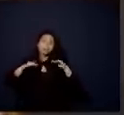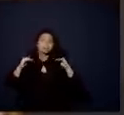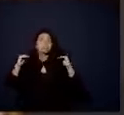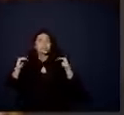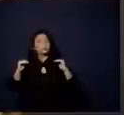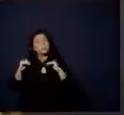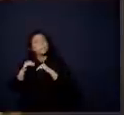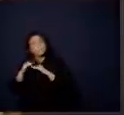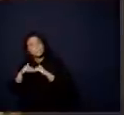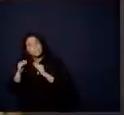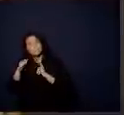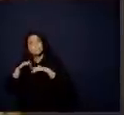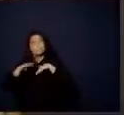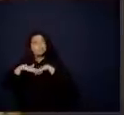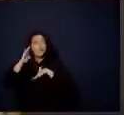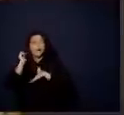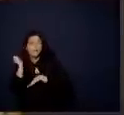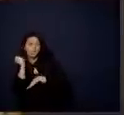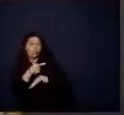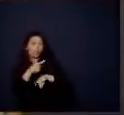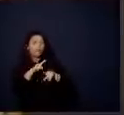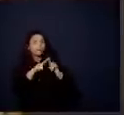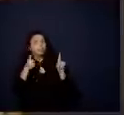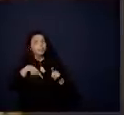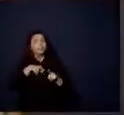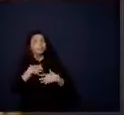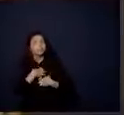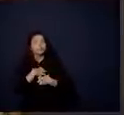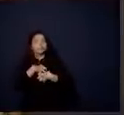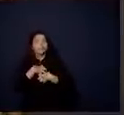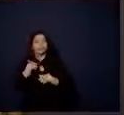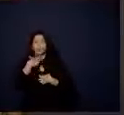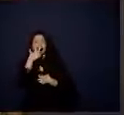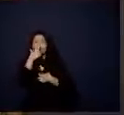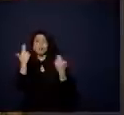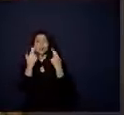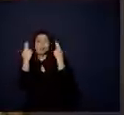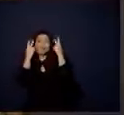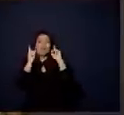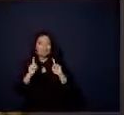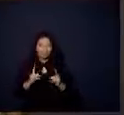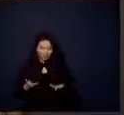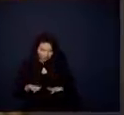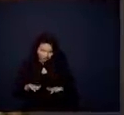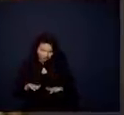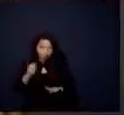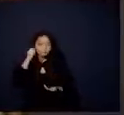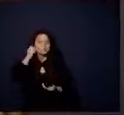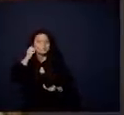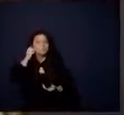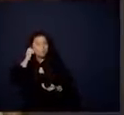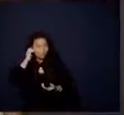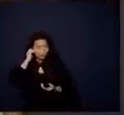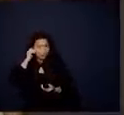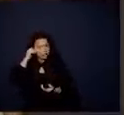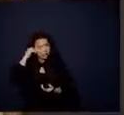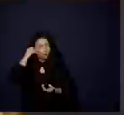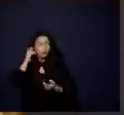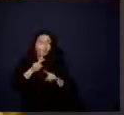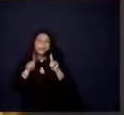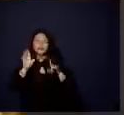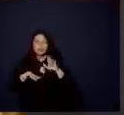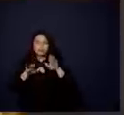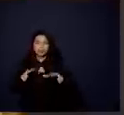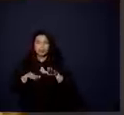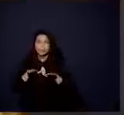e ainda assim a gente tem essa impressão que o cobertor é curto né a gente e a gente poderia pensar que na verdade o cobertor não é culto às